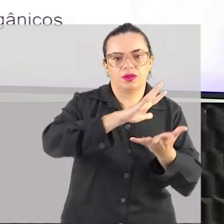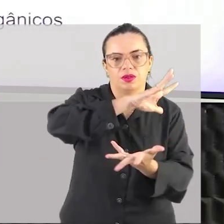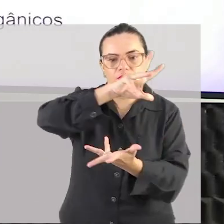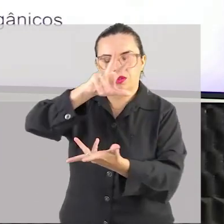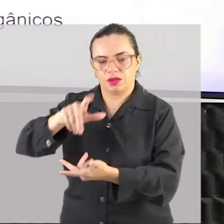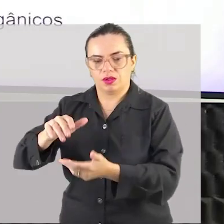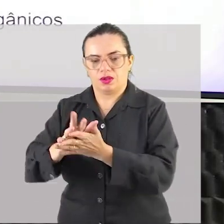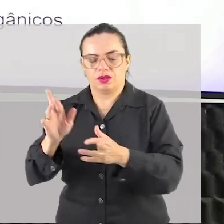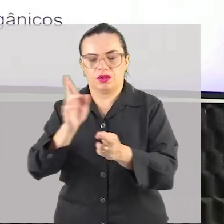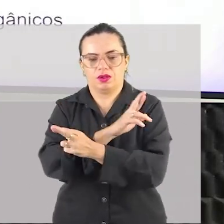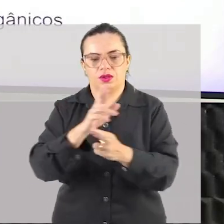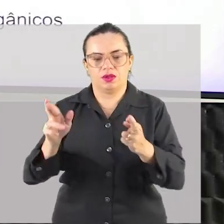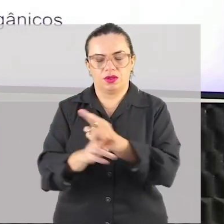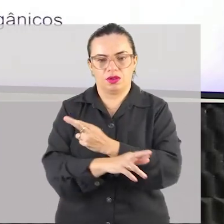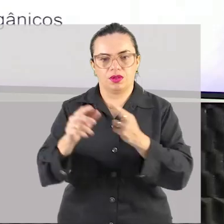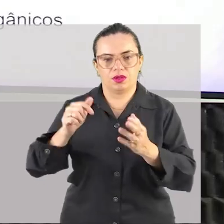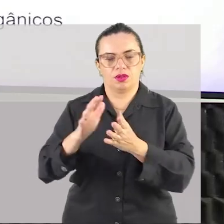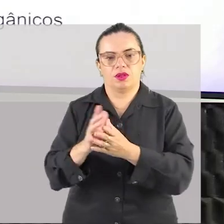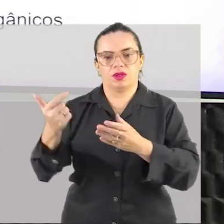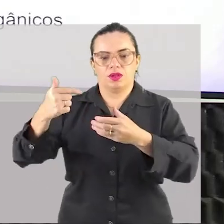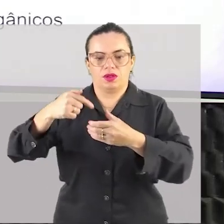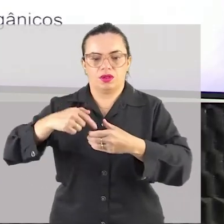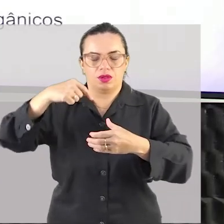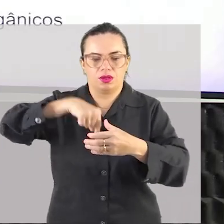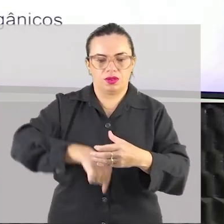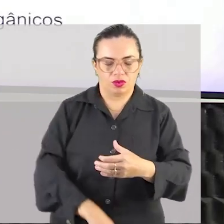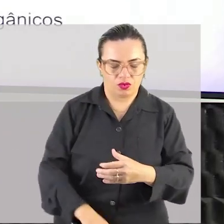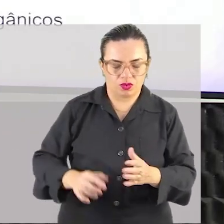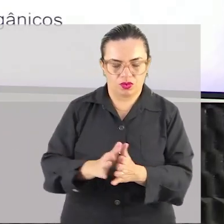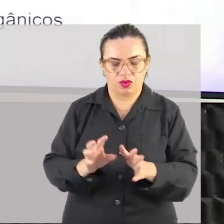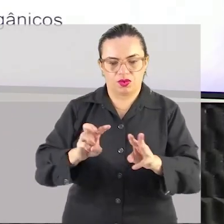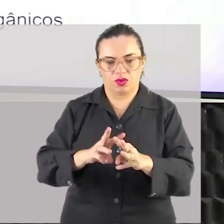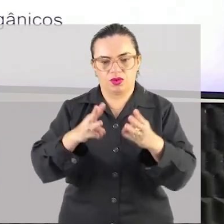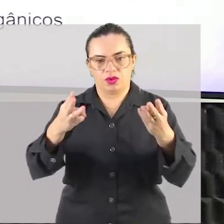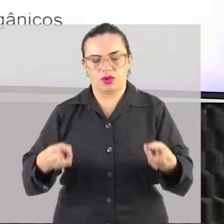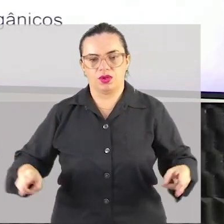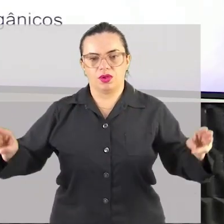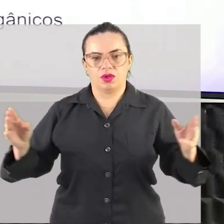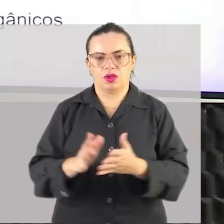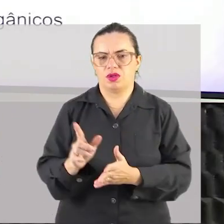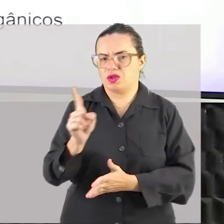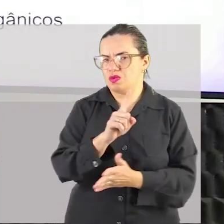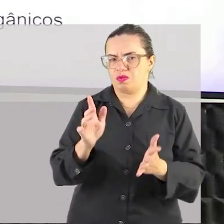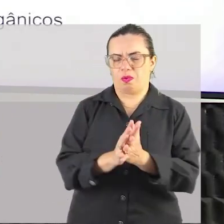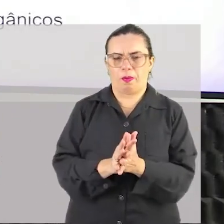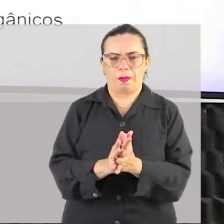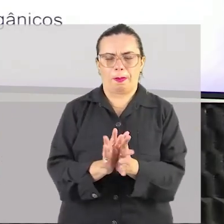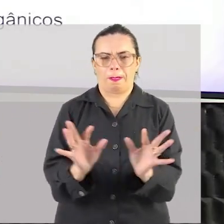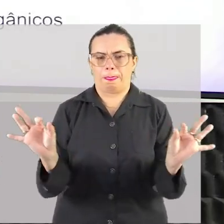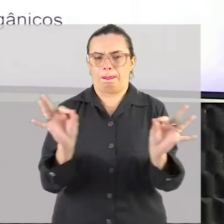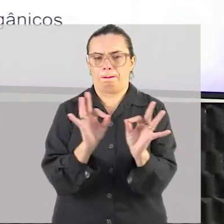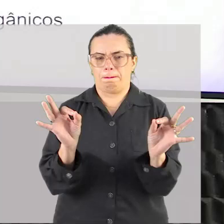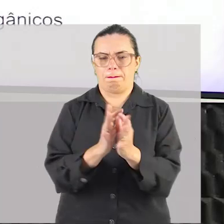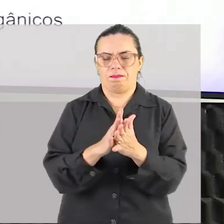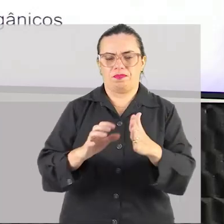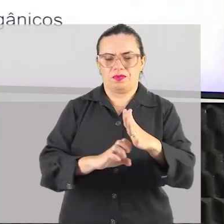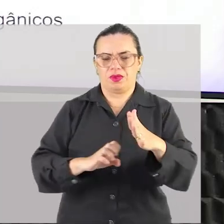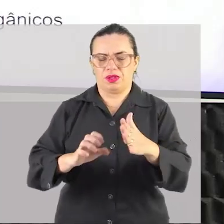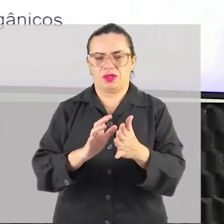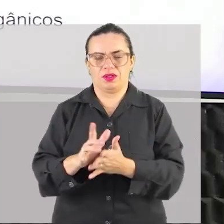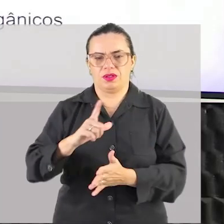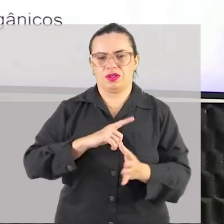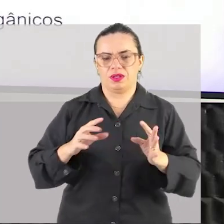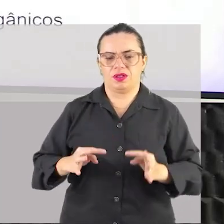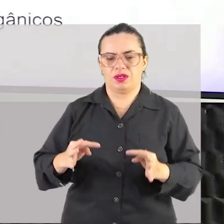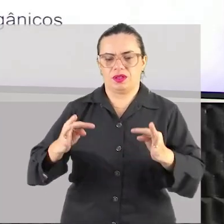petróleo extraído no fundo do mar. Nenhuma empresa no mundo possui a tecnologia de ponta que a Petrobras desenvolveu